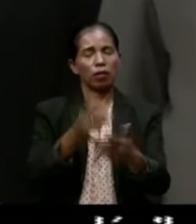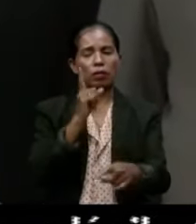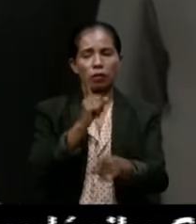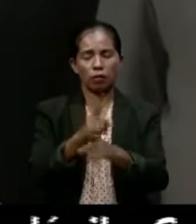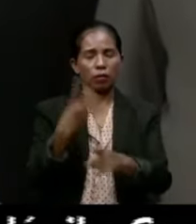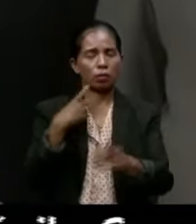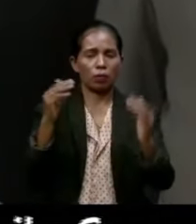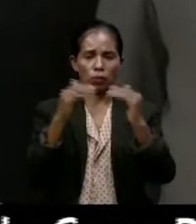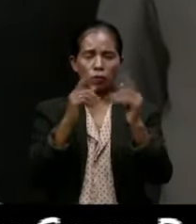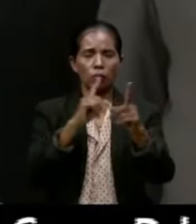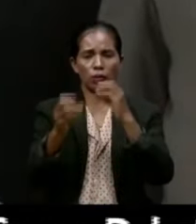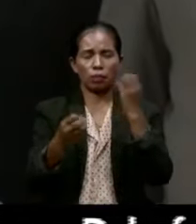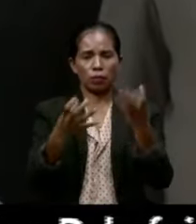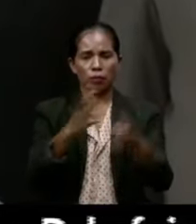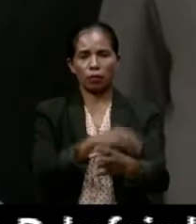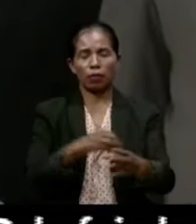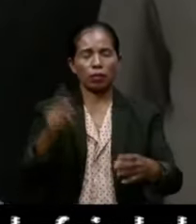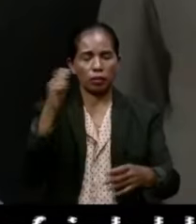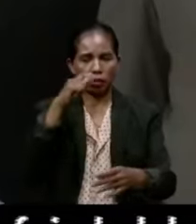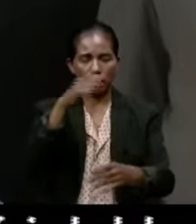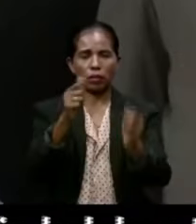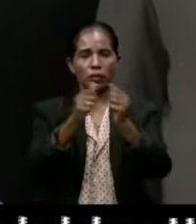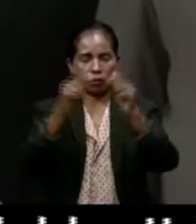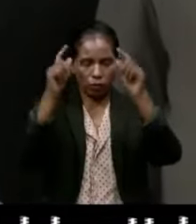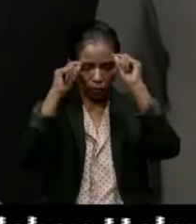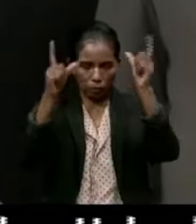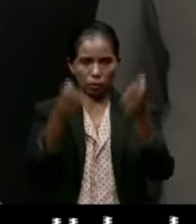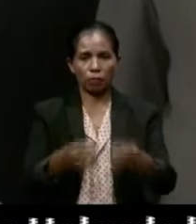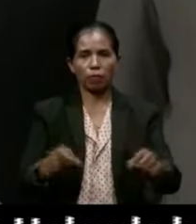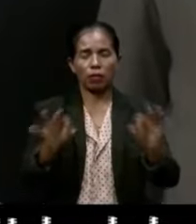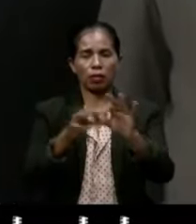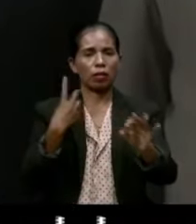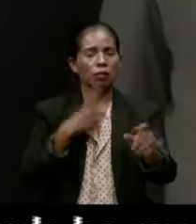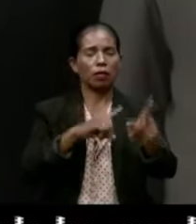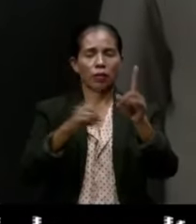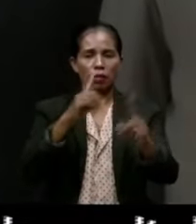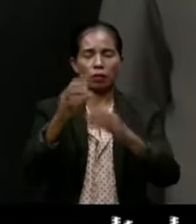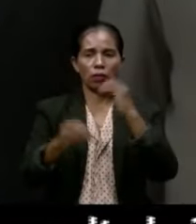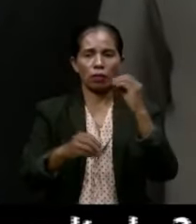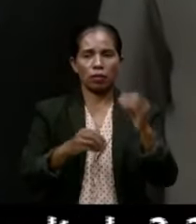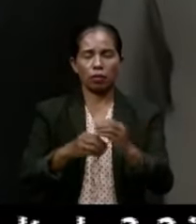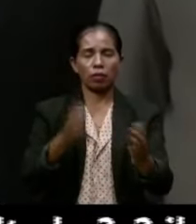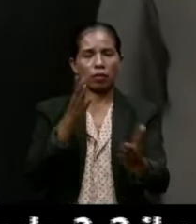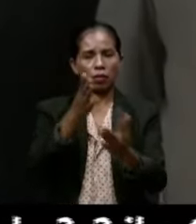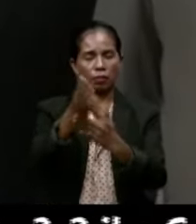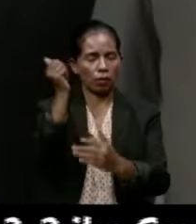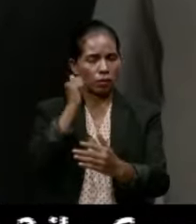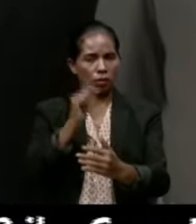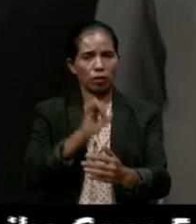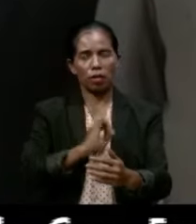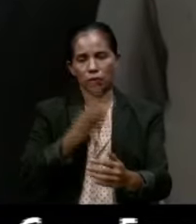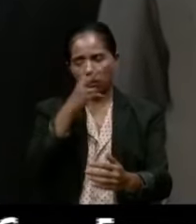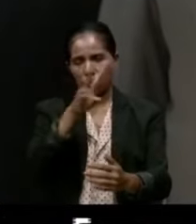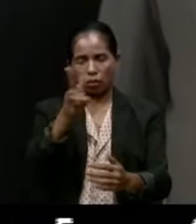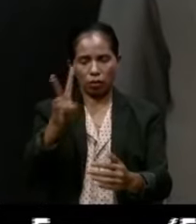encontro com a Boat Barak entre Tailândia no Timor-Leste, no Boat Ida importante, mas a me colhemos com a adesão à ASEAN, o se há unha ponto de